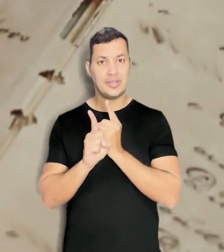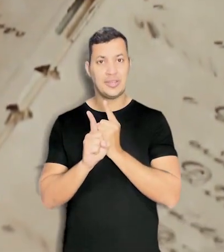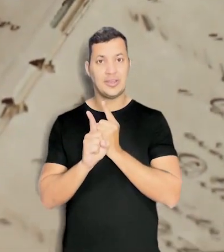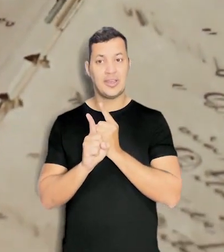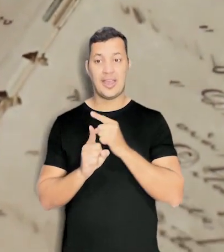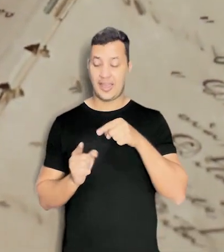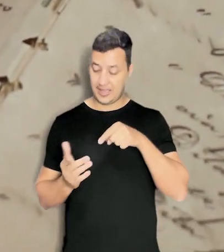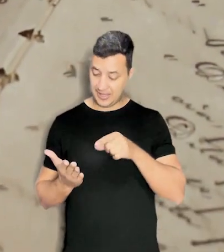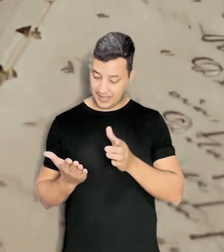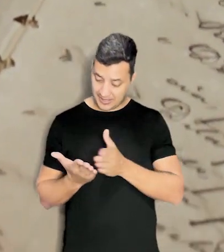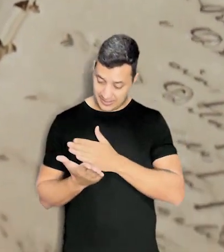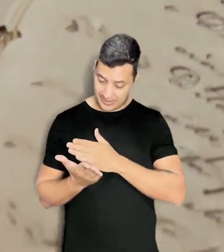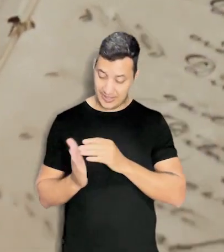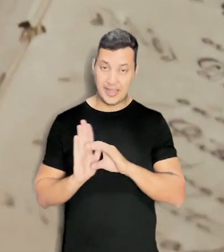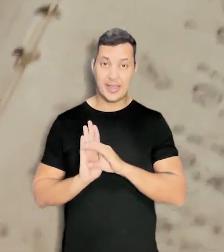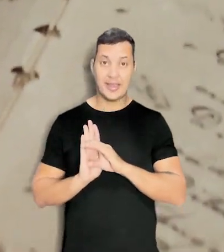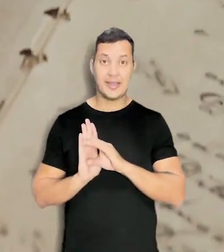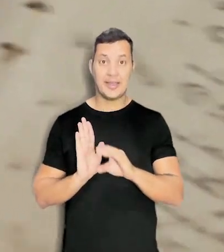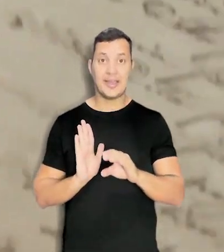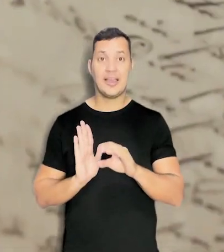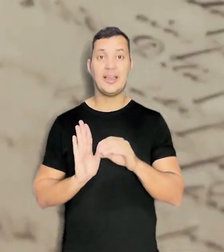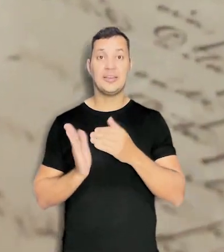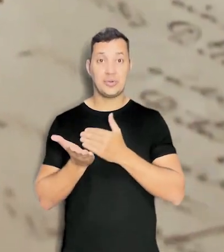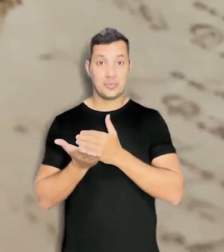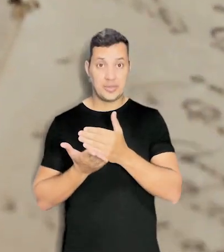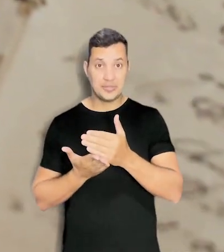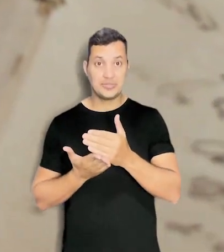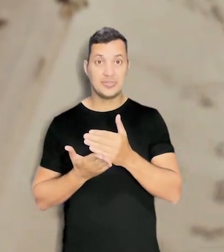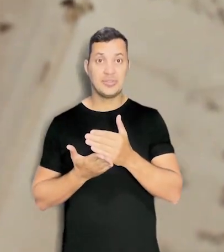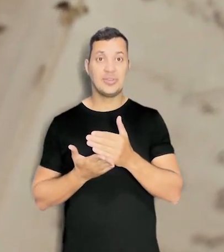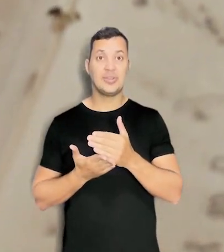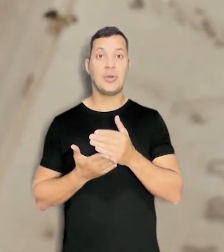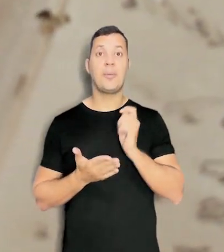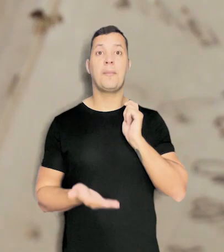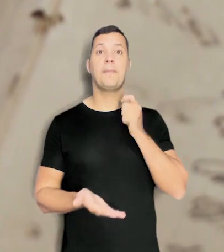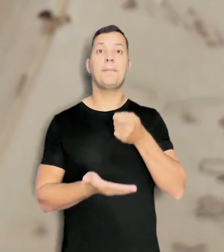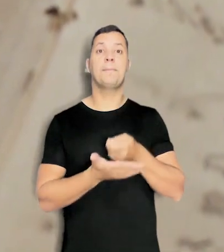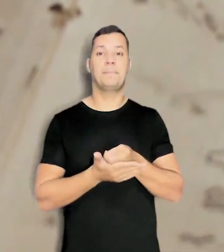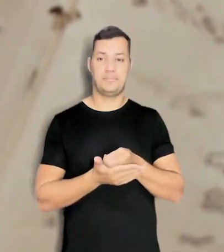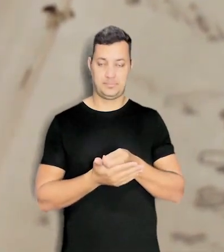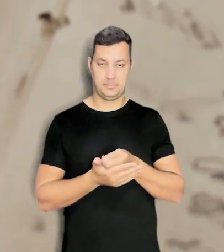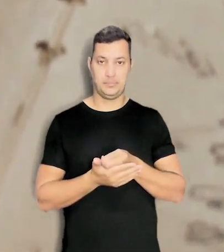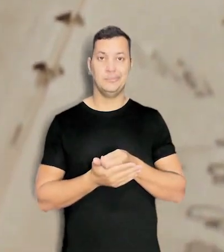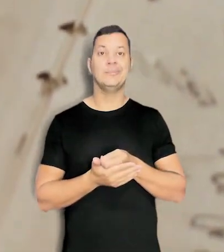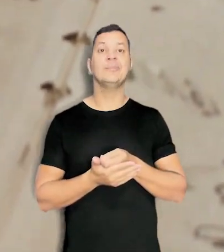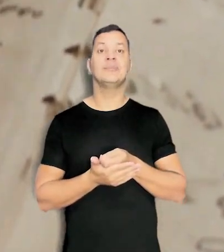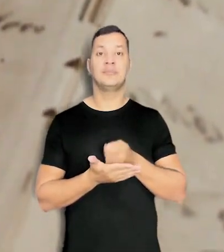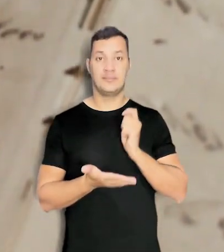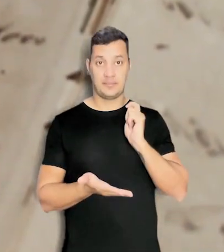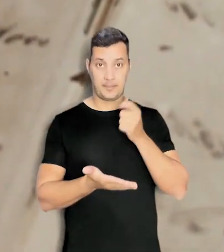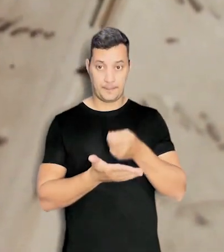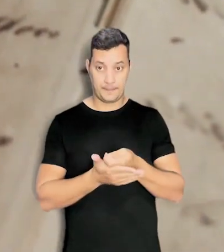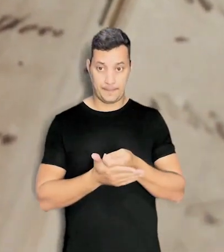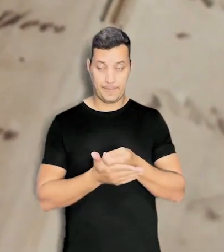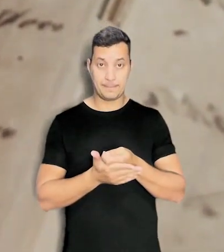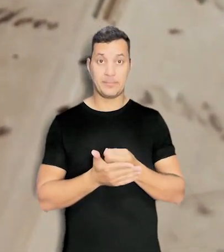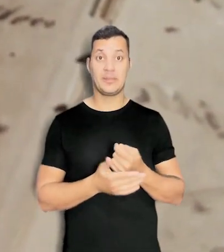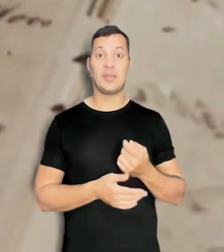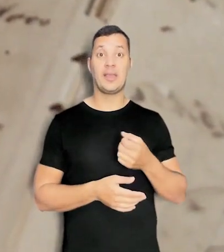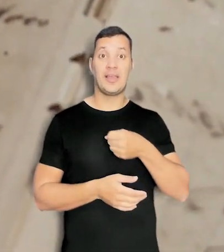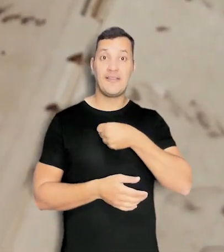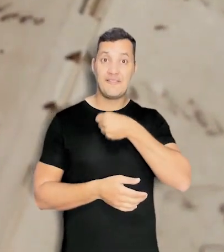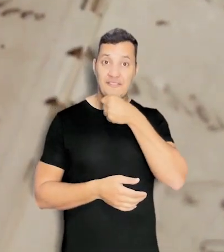aqui, logo na página inicial, um pagamento feito pelo